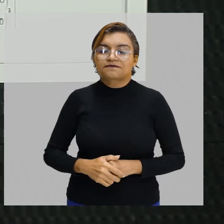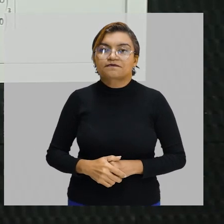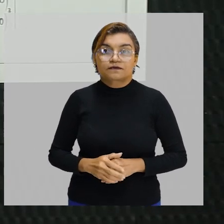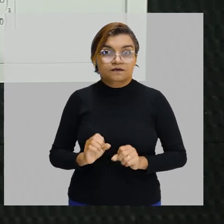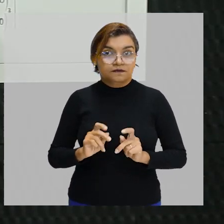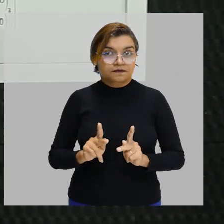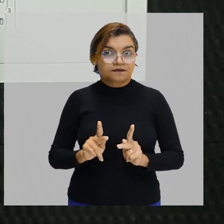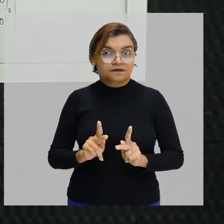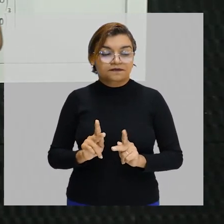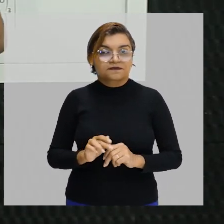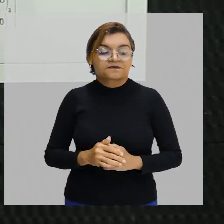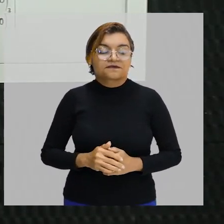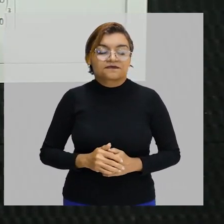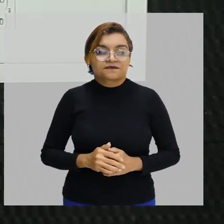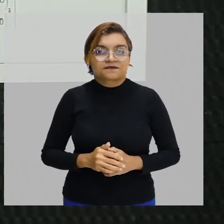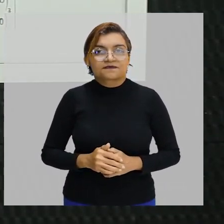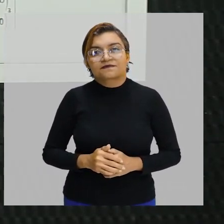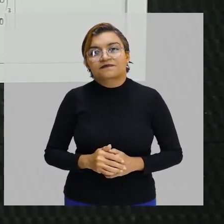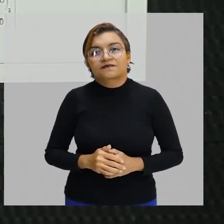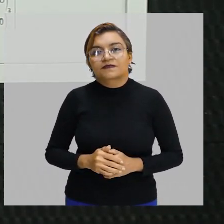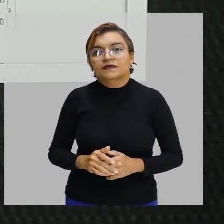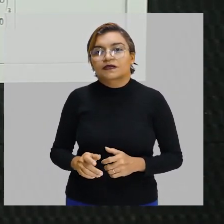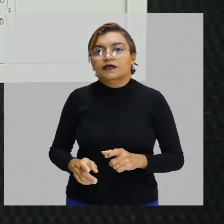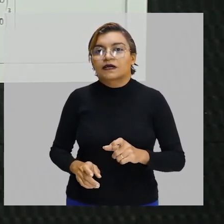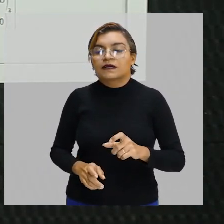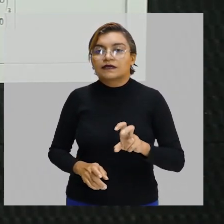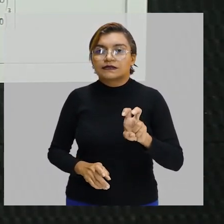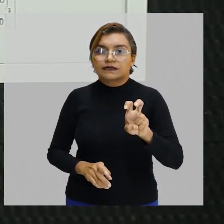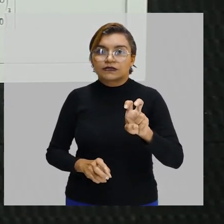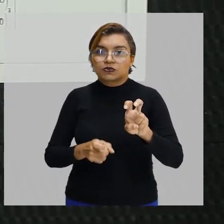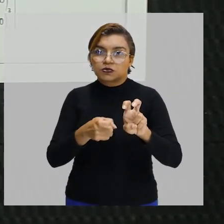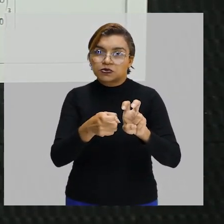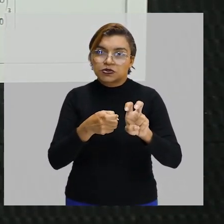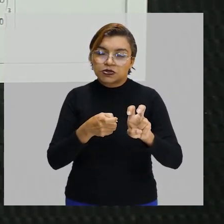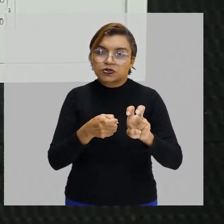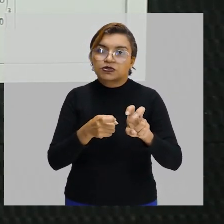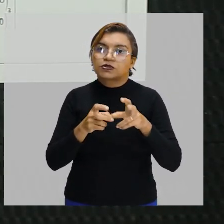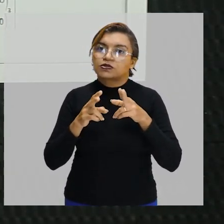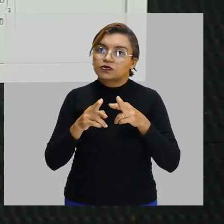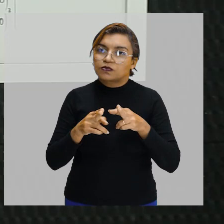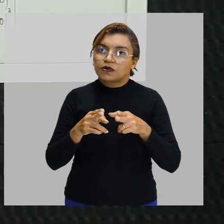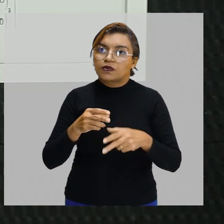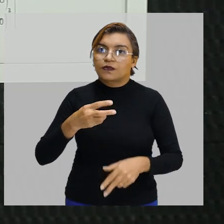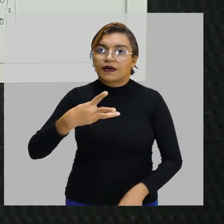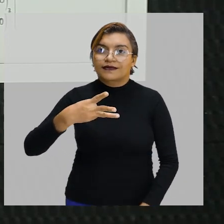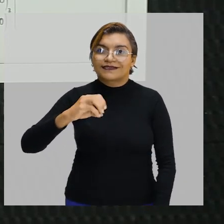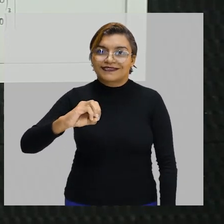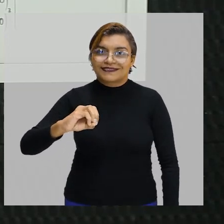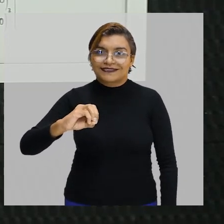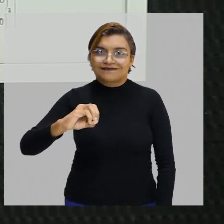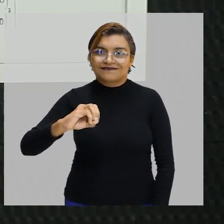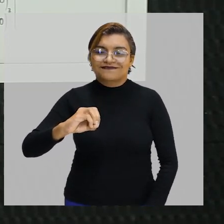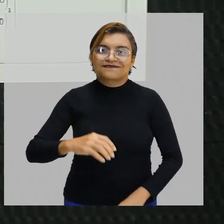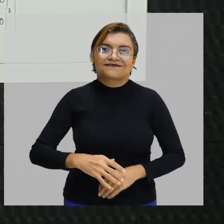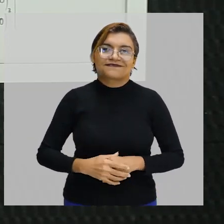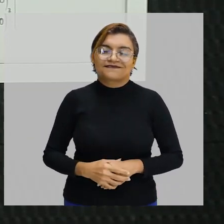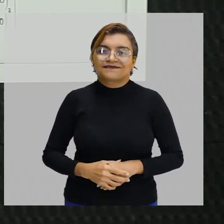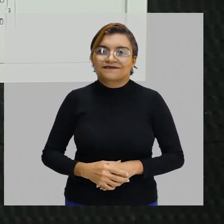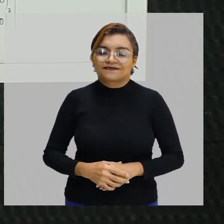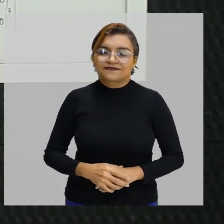isso? E aí você vai ter 5x igual a 30.